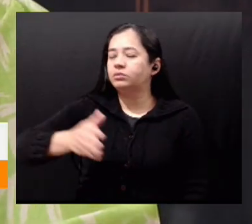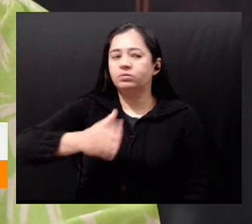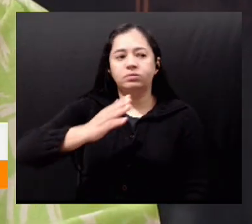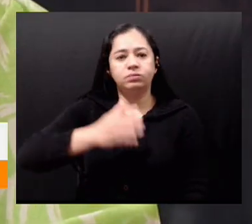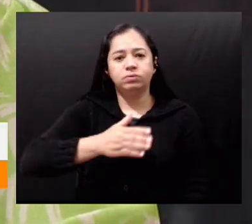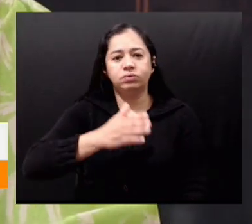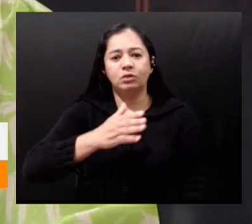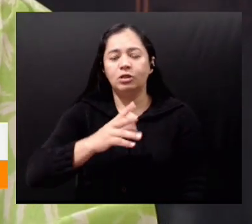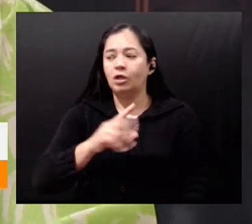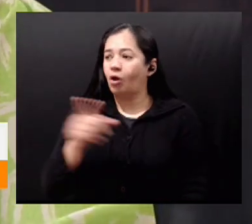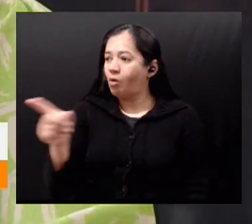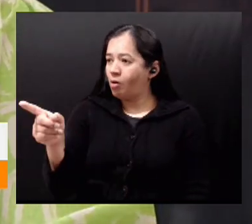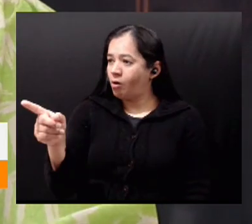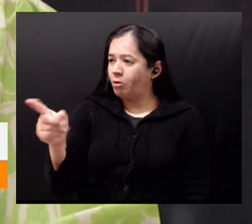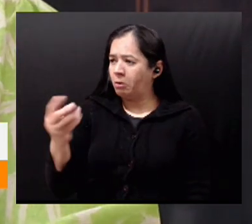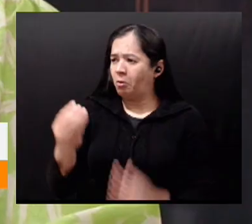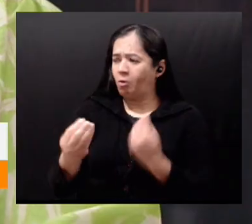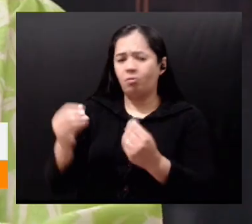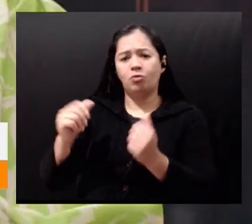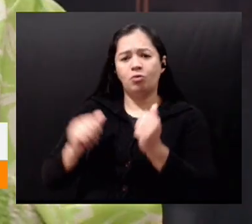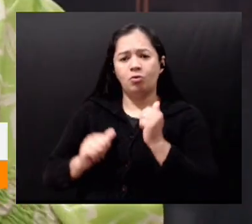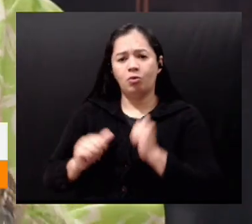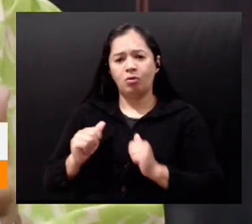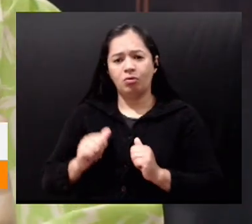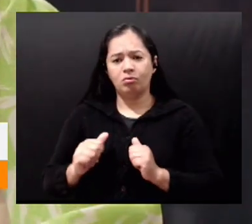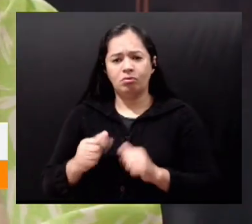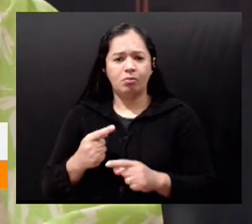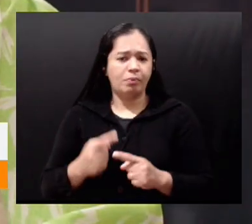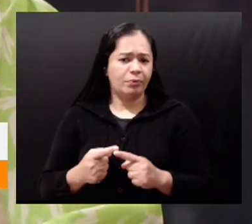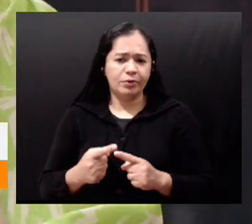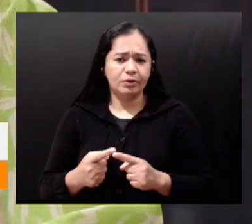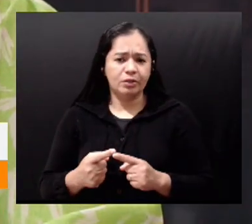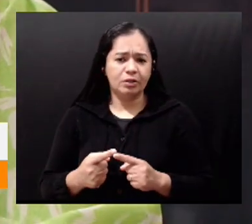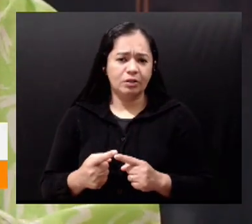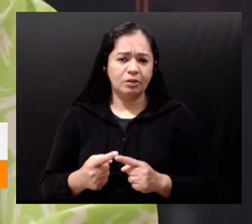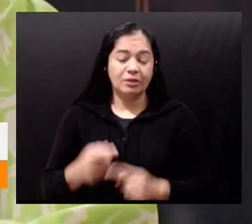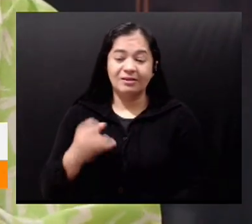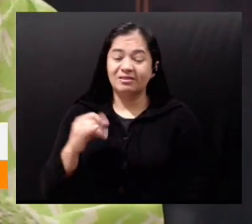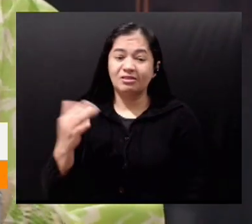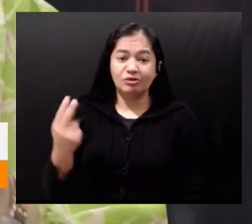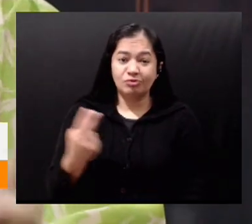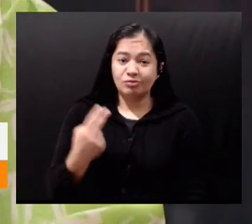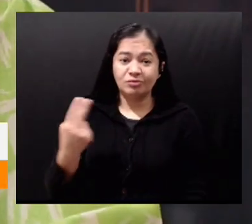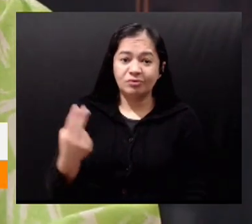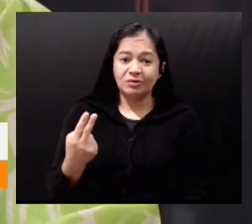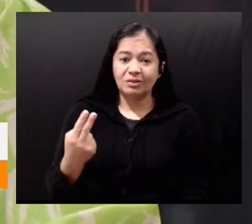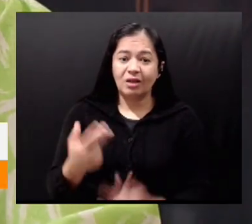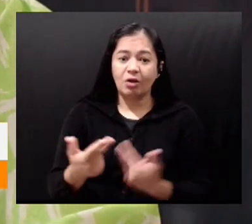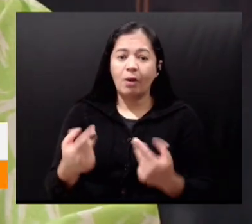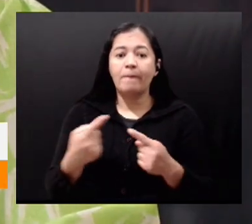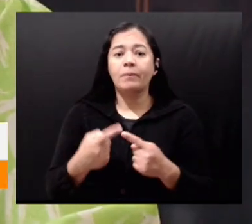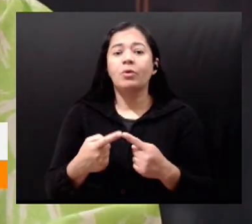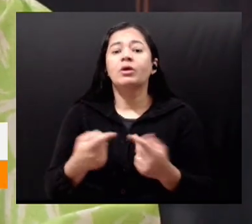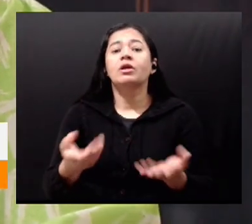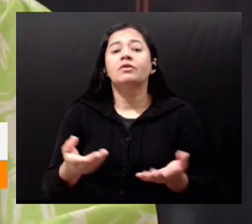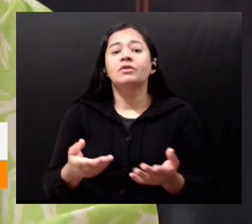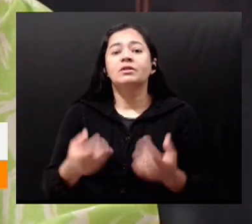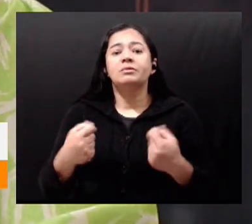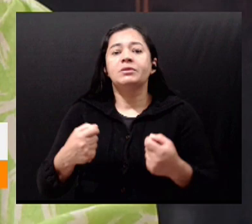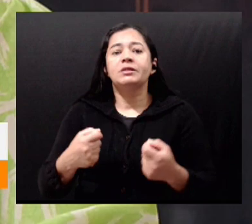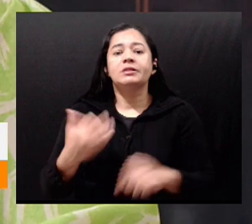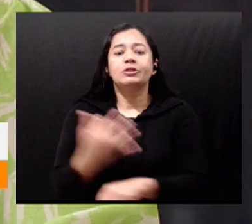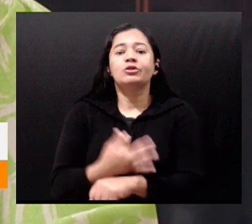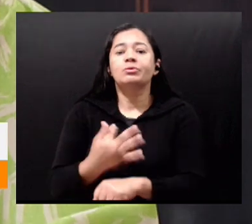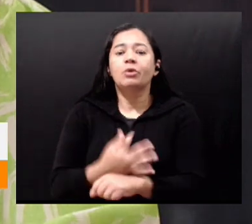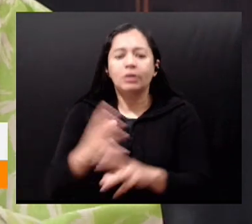está ansioso". Por quê? Porque se não der conta das coisas, por que que você tem que dar conta de tudo, né? Então a